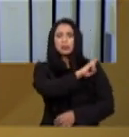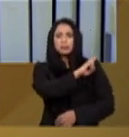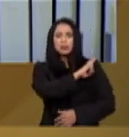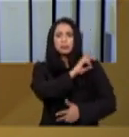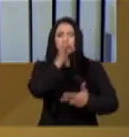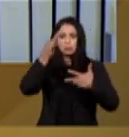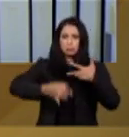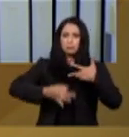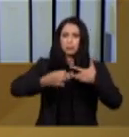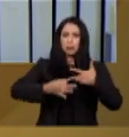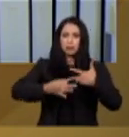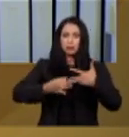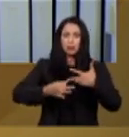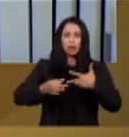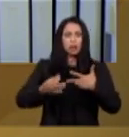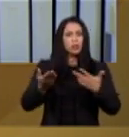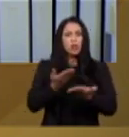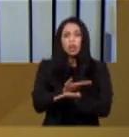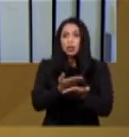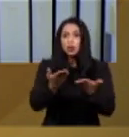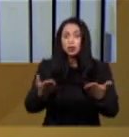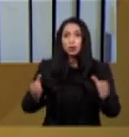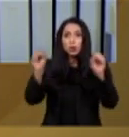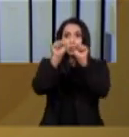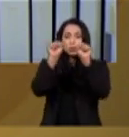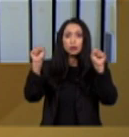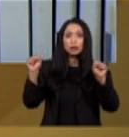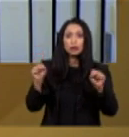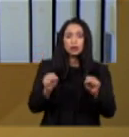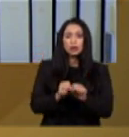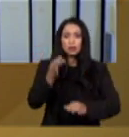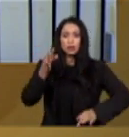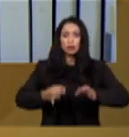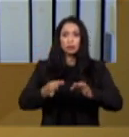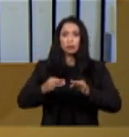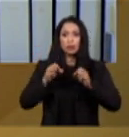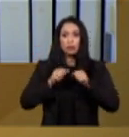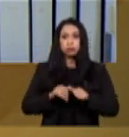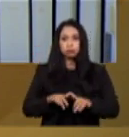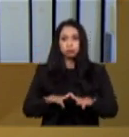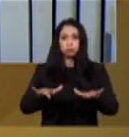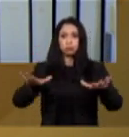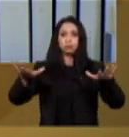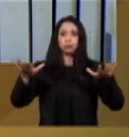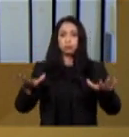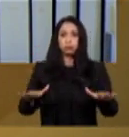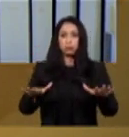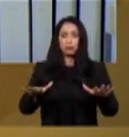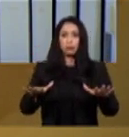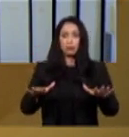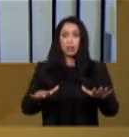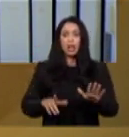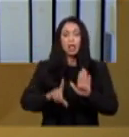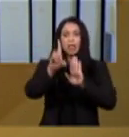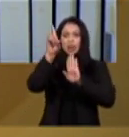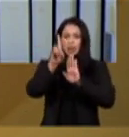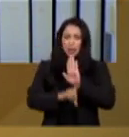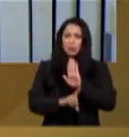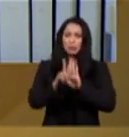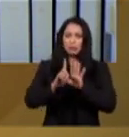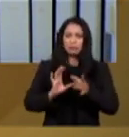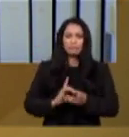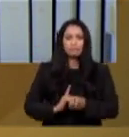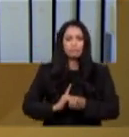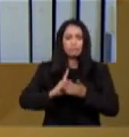Poder Judiciário e de todo o sistema de justiça se amplificam. No Estado Democrático de Direito,